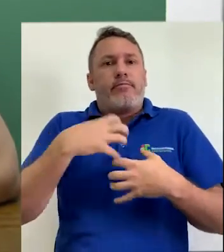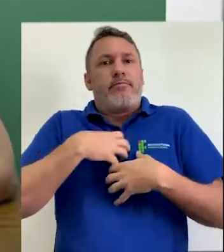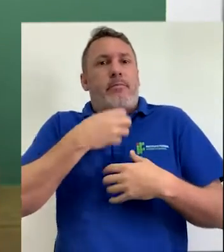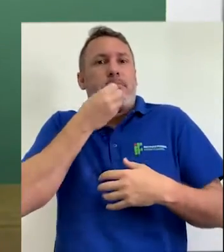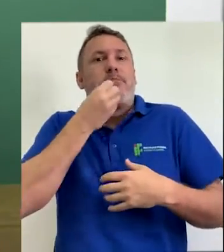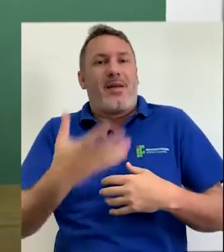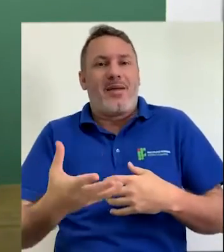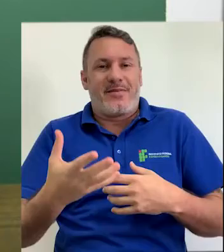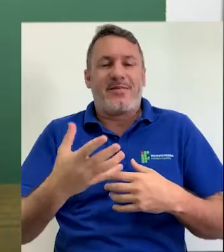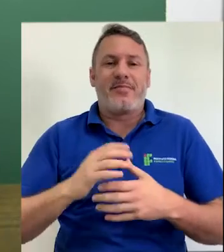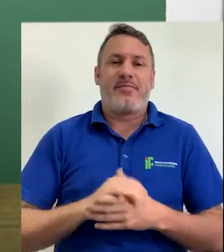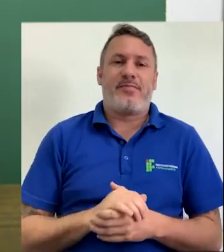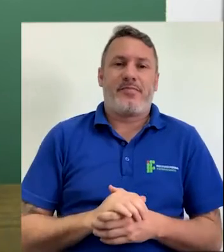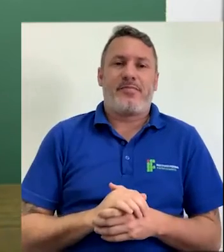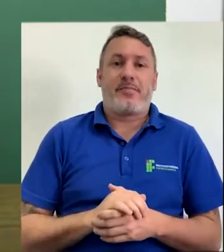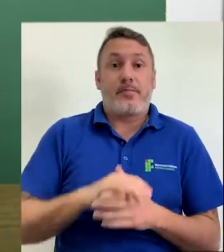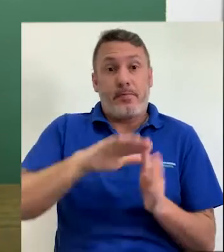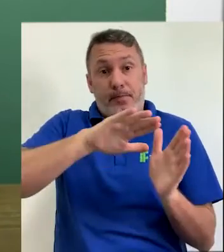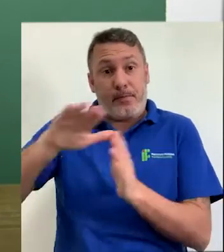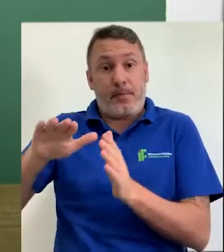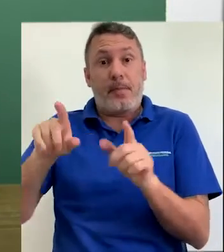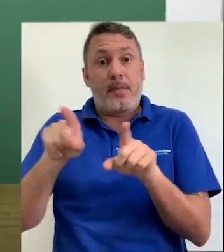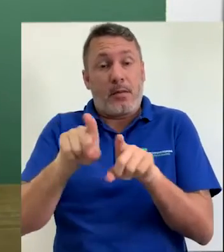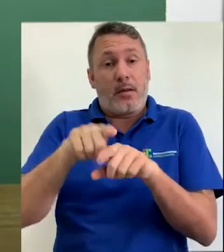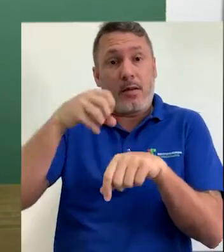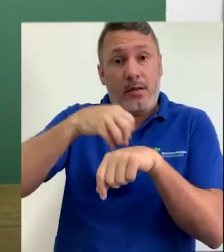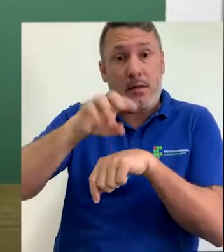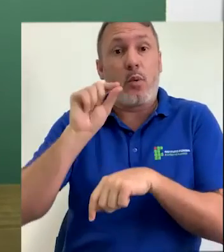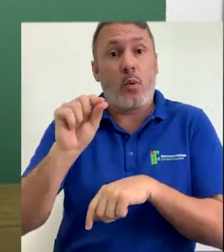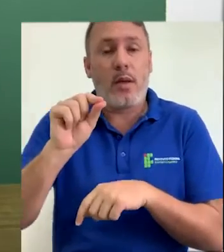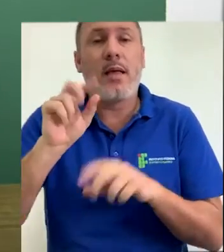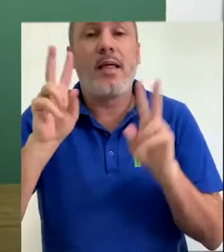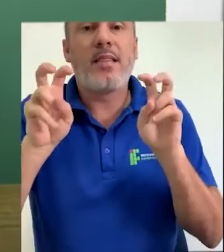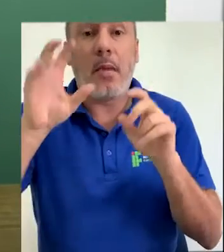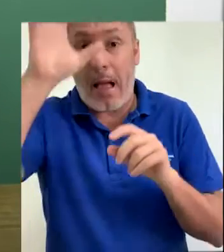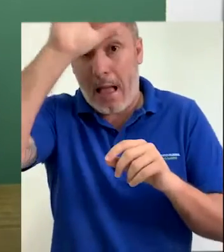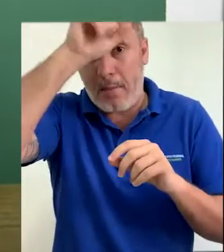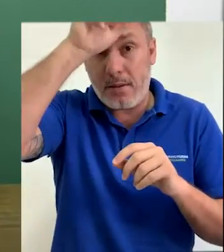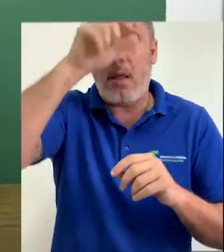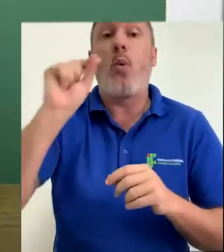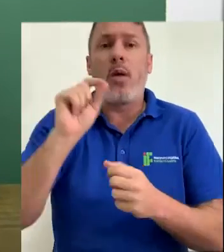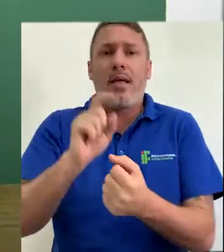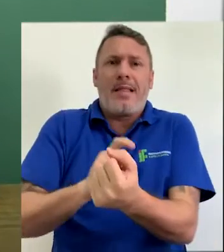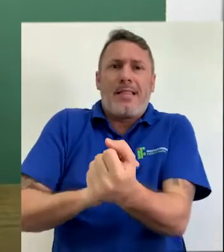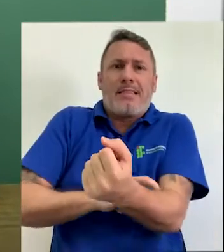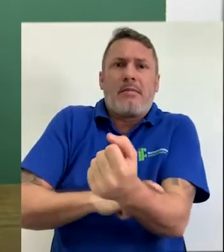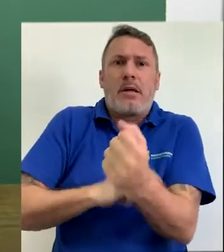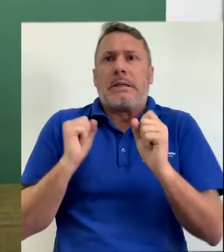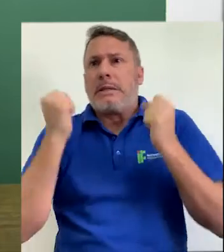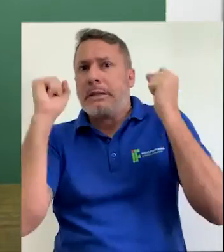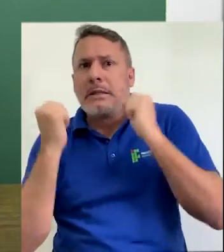Um outro aspecto que eu quero abordar sobre a aprendizagem é o estresse.